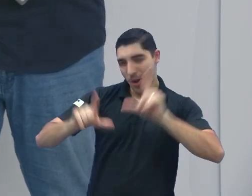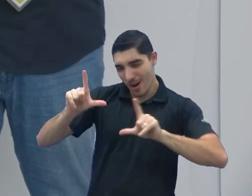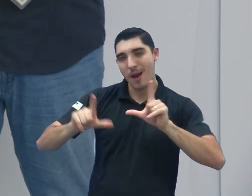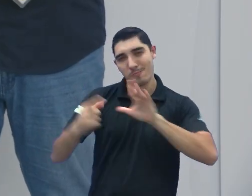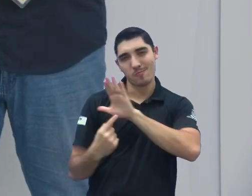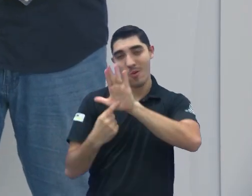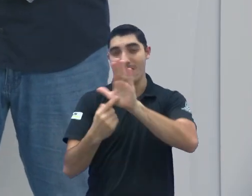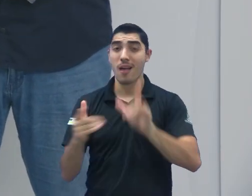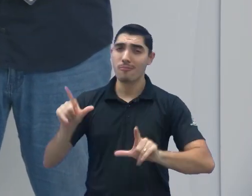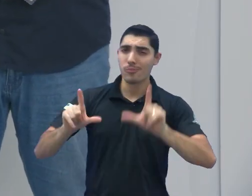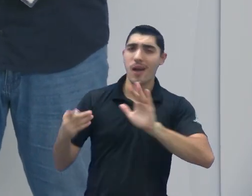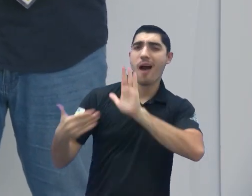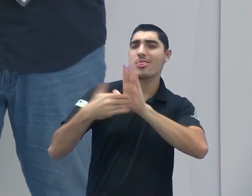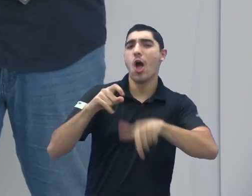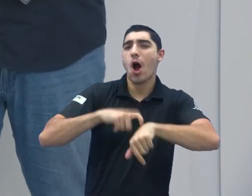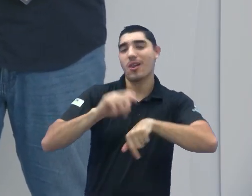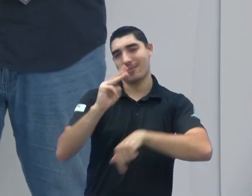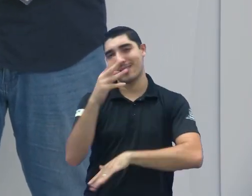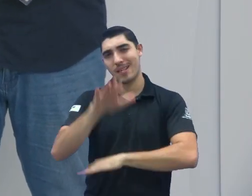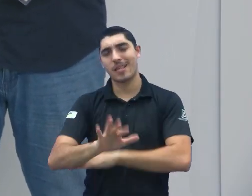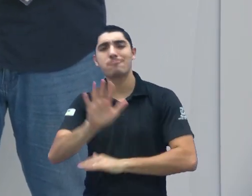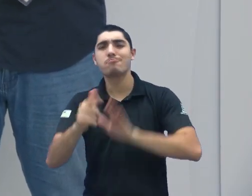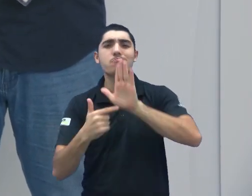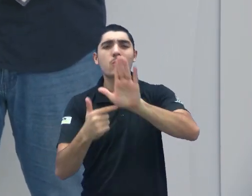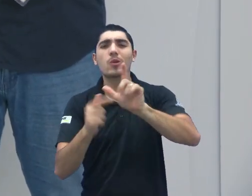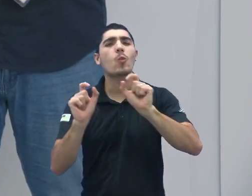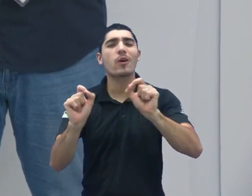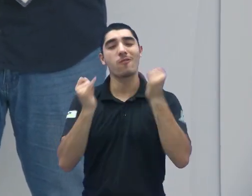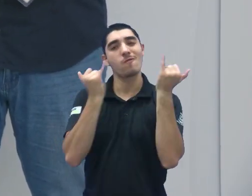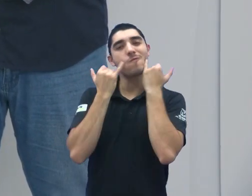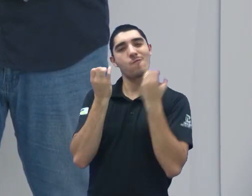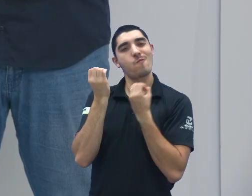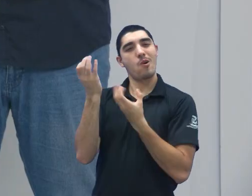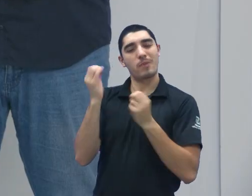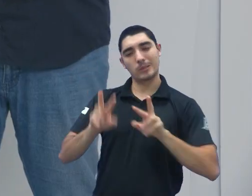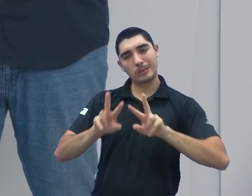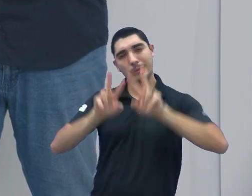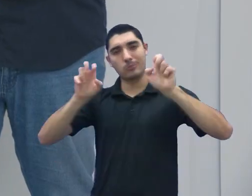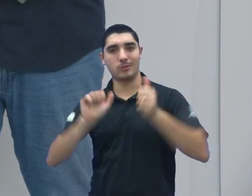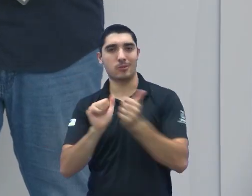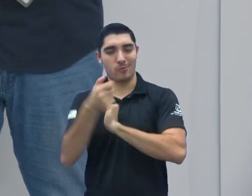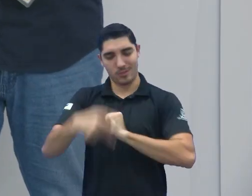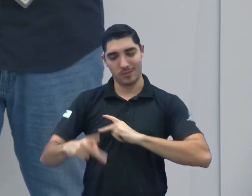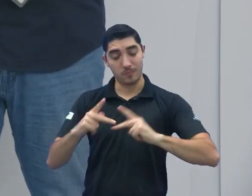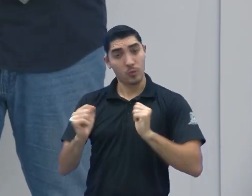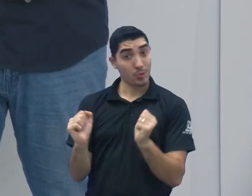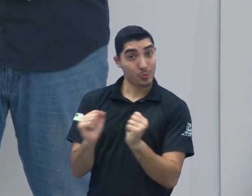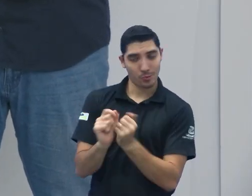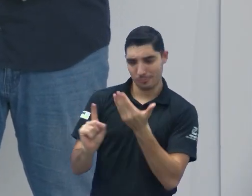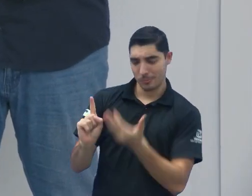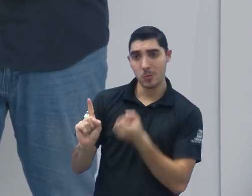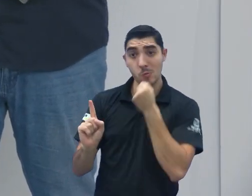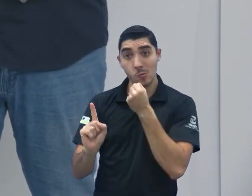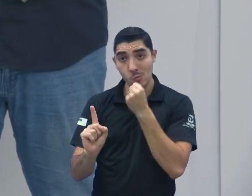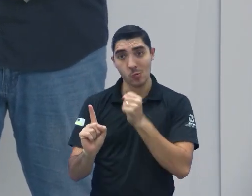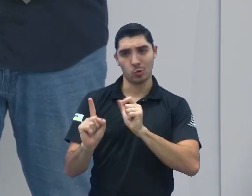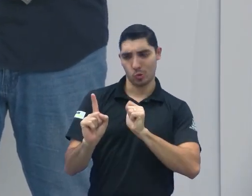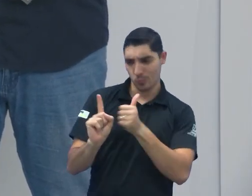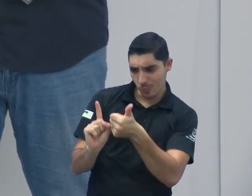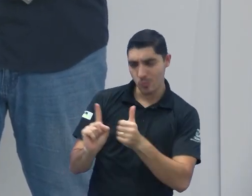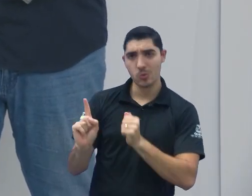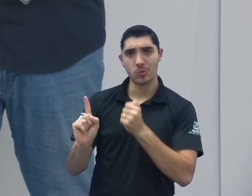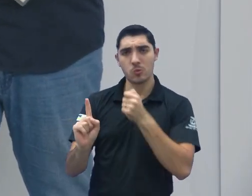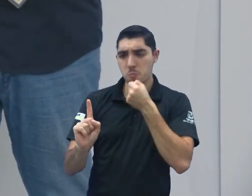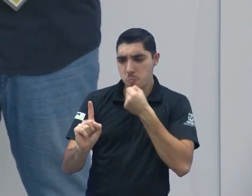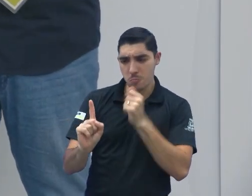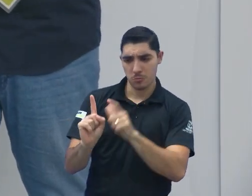claro, as principais informações do esporte aqui da nossa cidade. Aqui comigo ele, jornalista, repórter esportivo, o